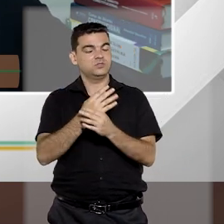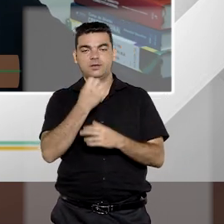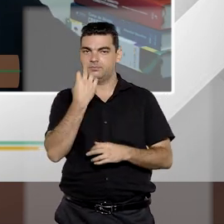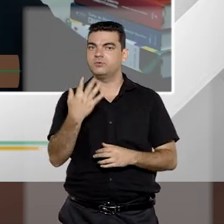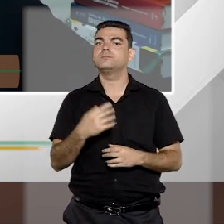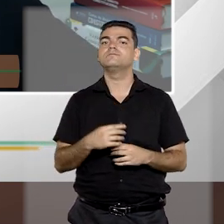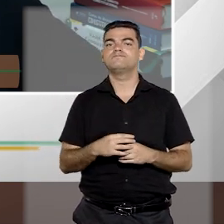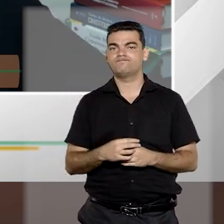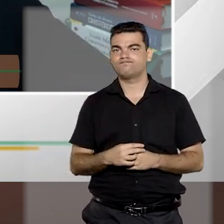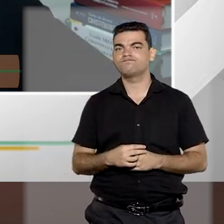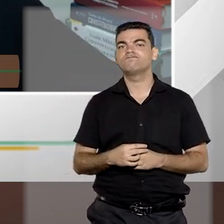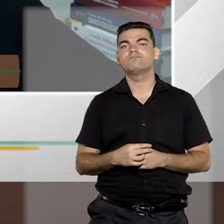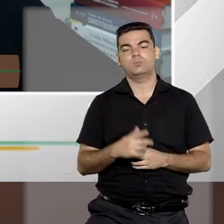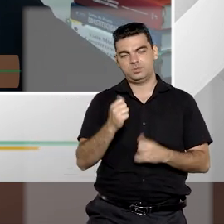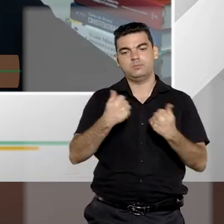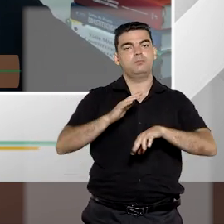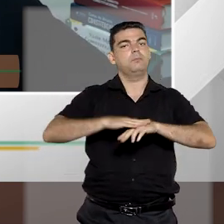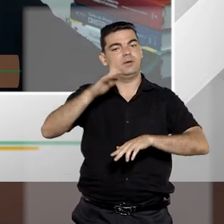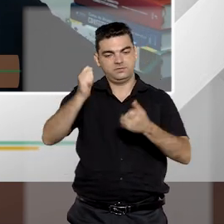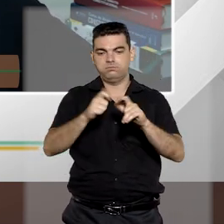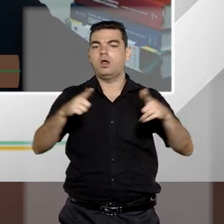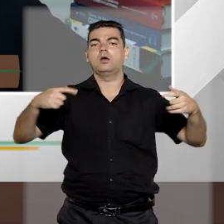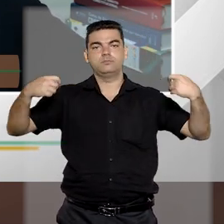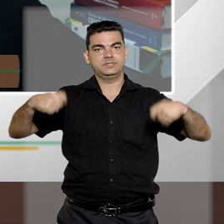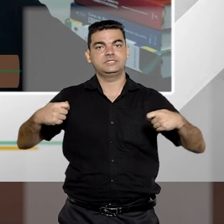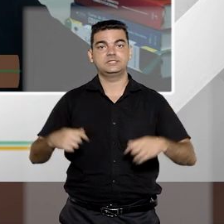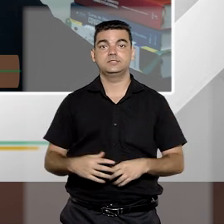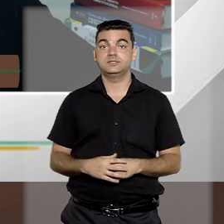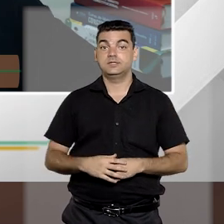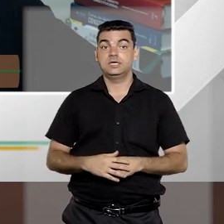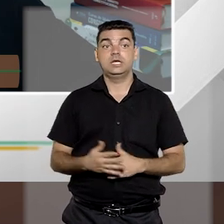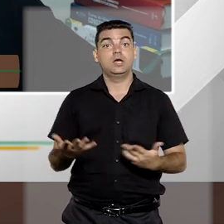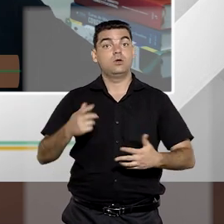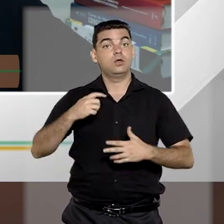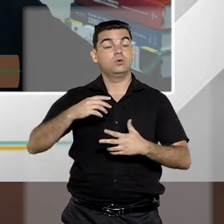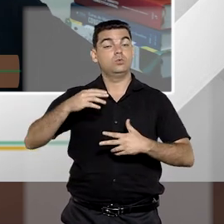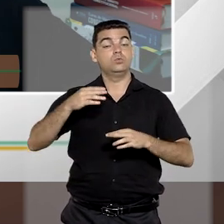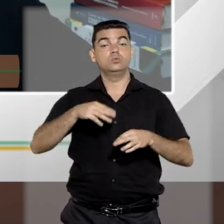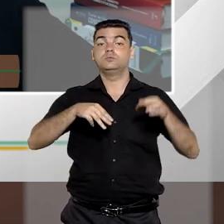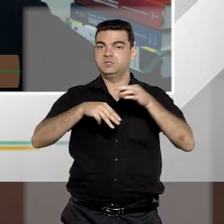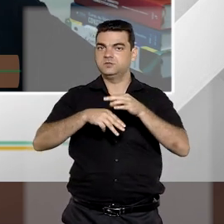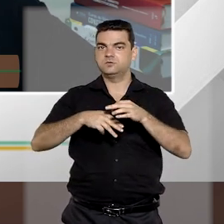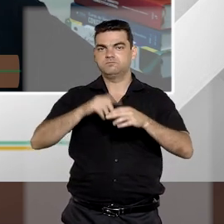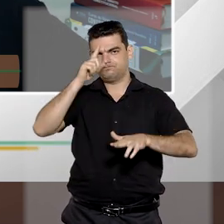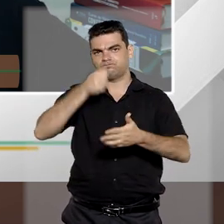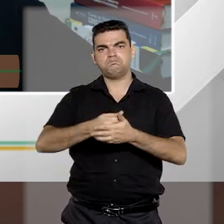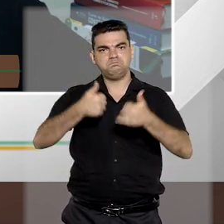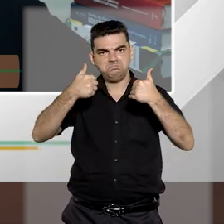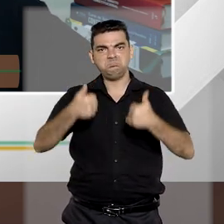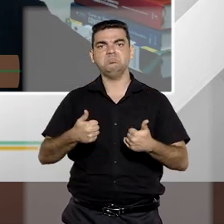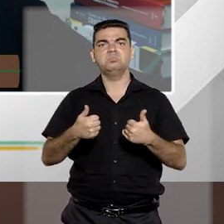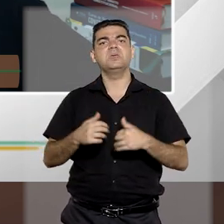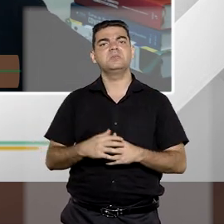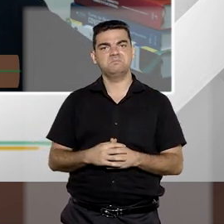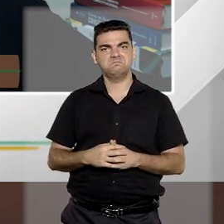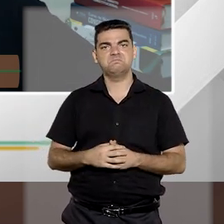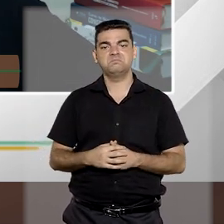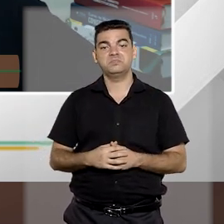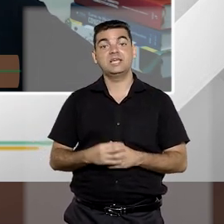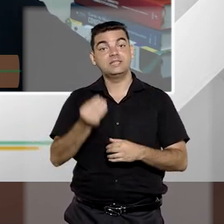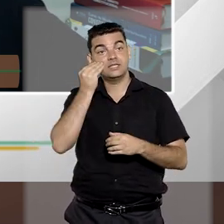um precedente acertado e, a cada vez mais, nós temos visto a maturidade aí, até constitucional das cortes espalhadas pelo país, no sentido